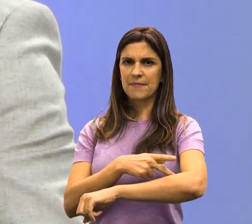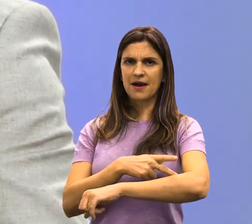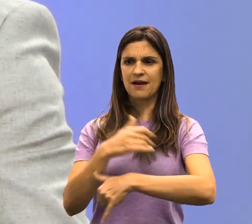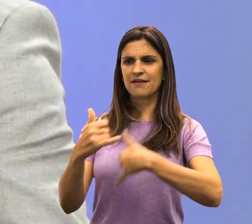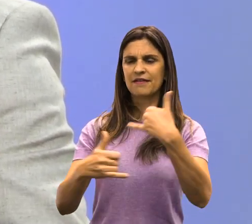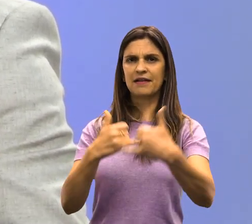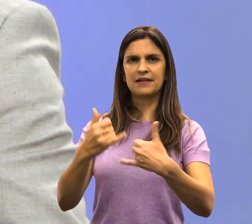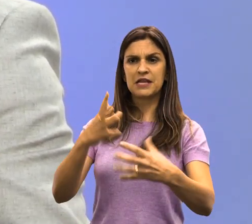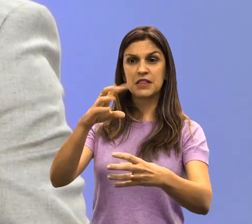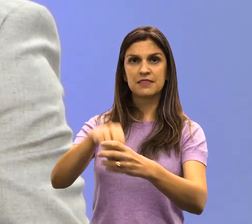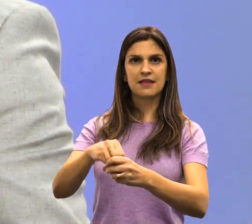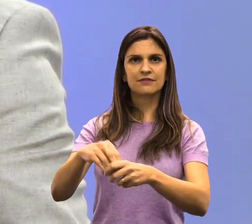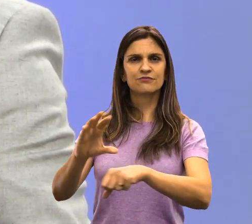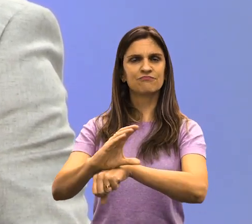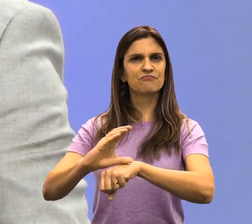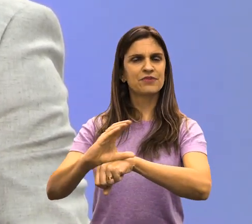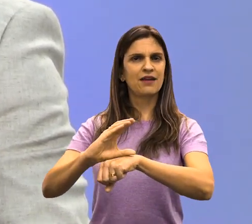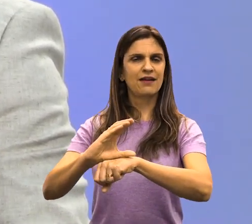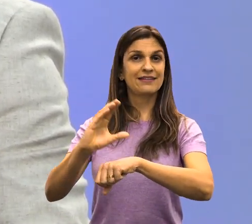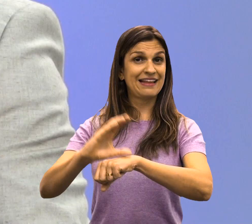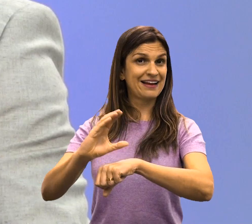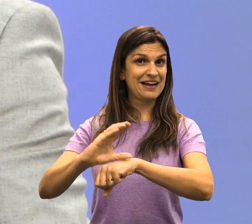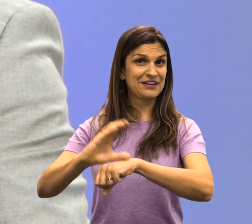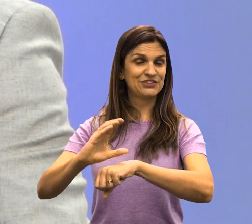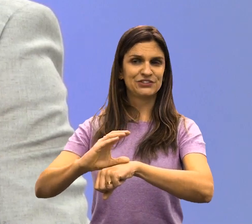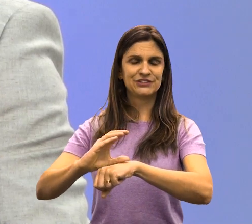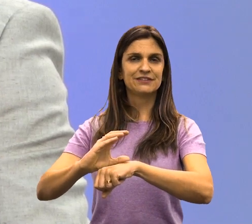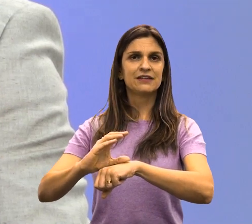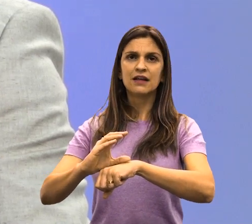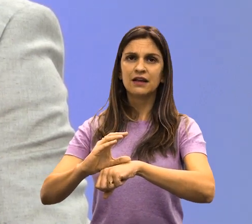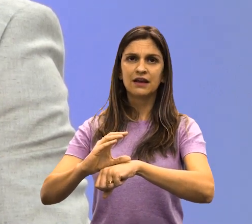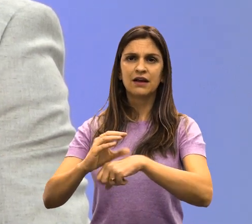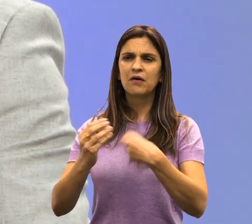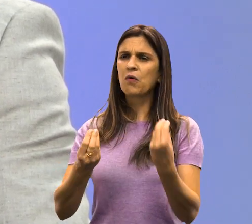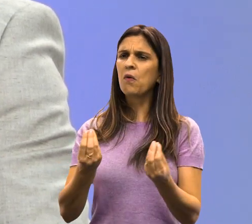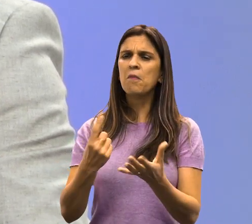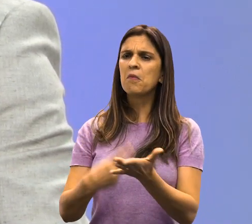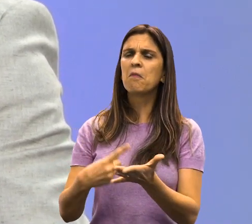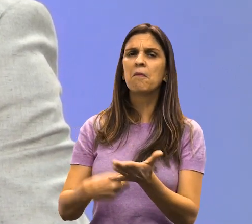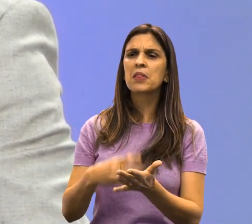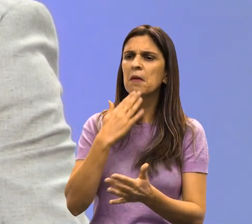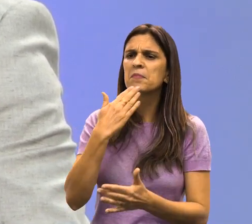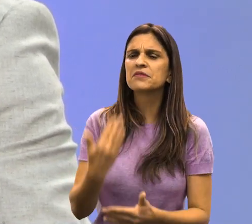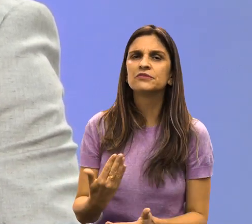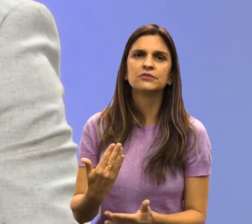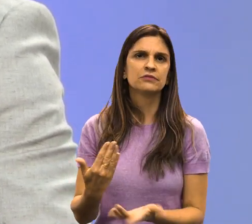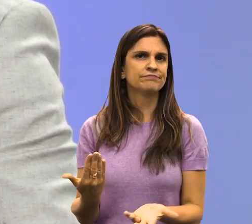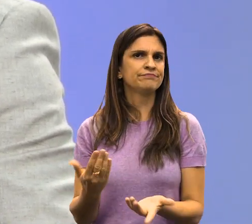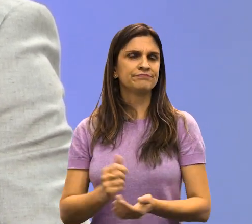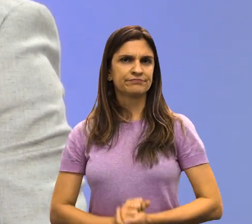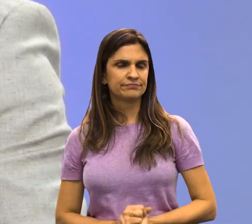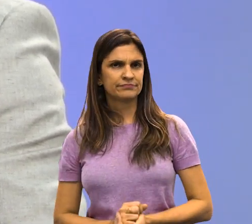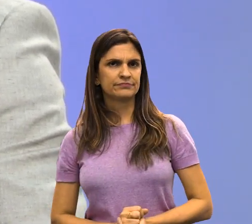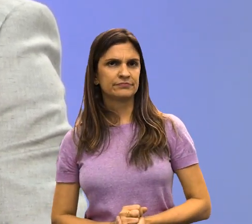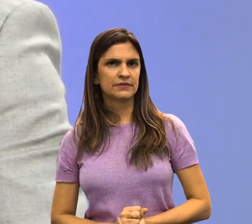numa EMEI. Seria a mesma coisa de eu cobrar cinto de segurança num carro,